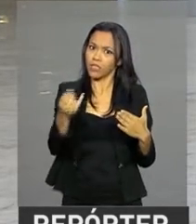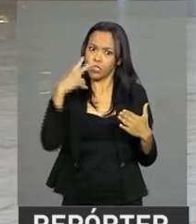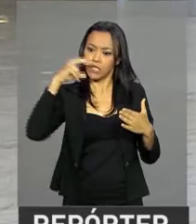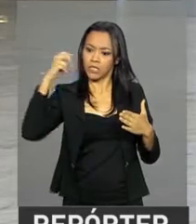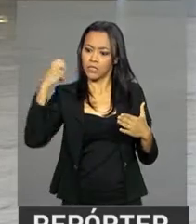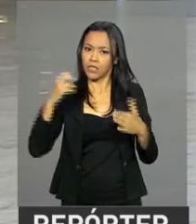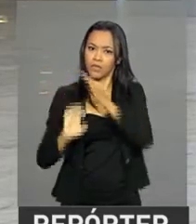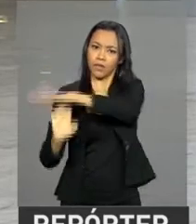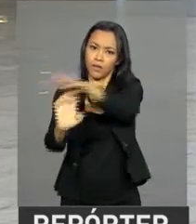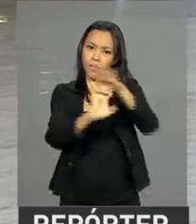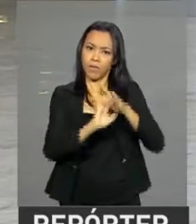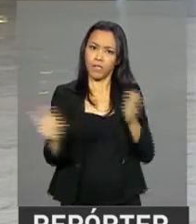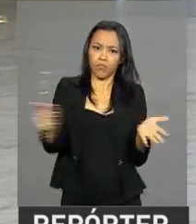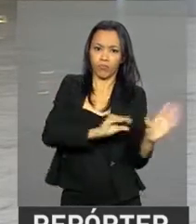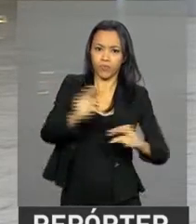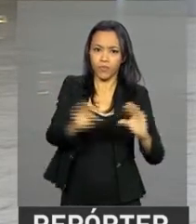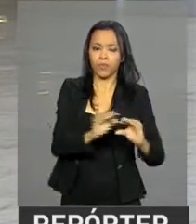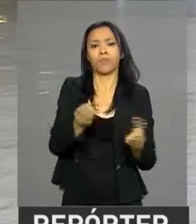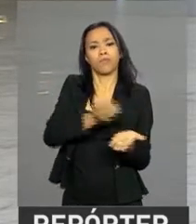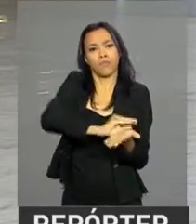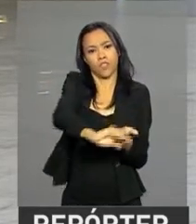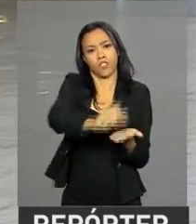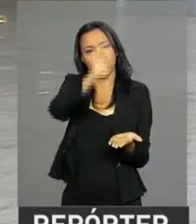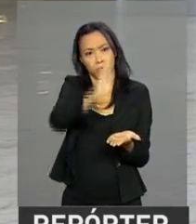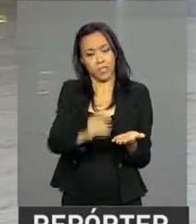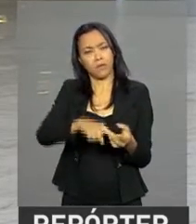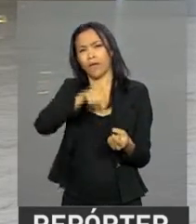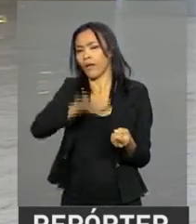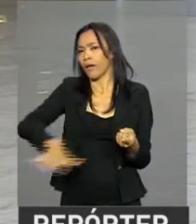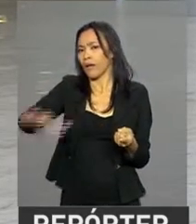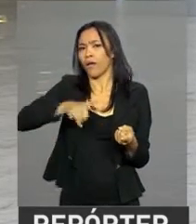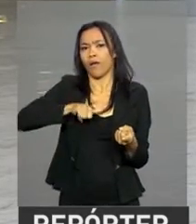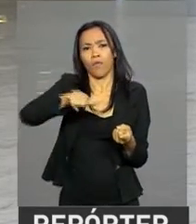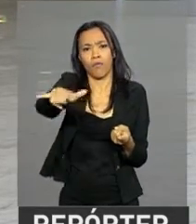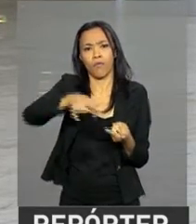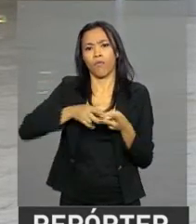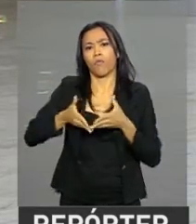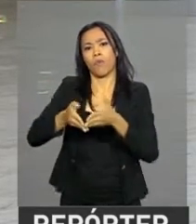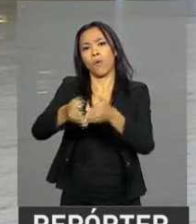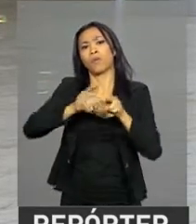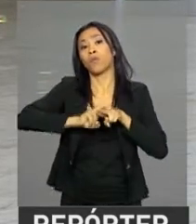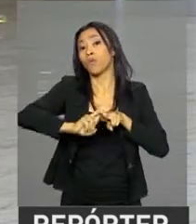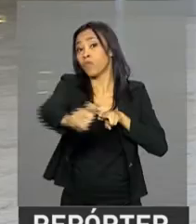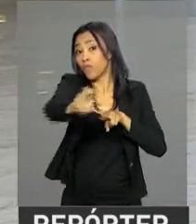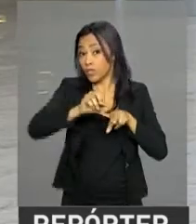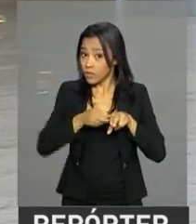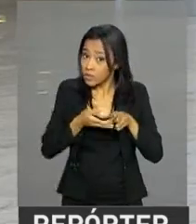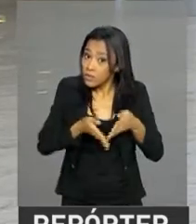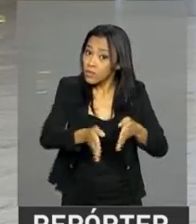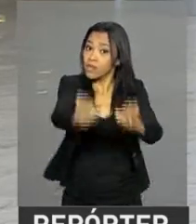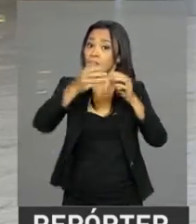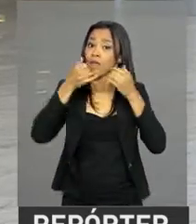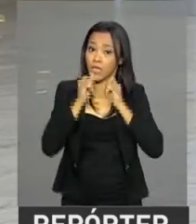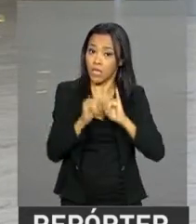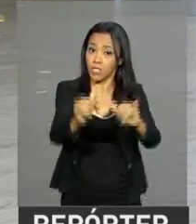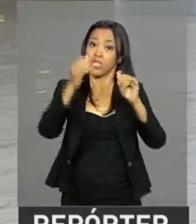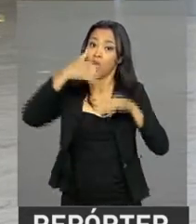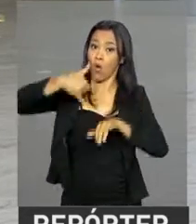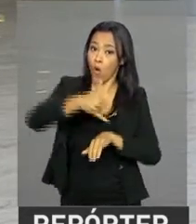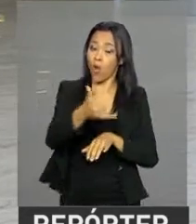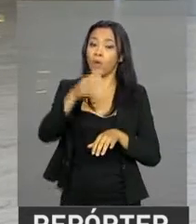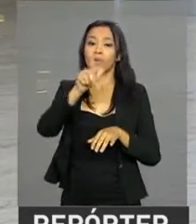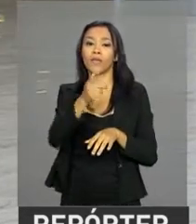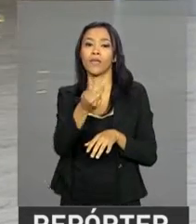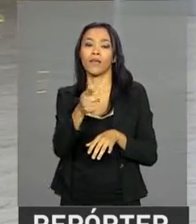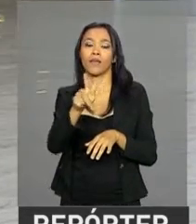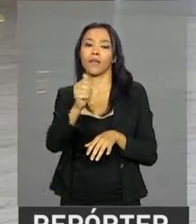em 34 projetos iniciais nas áreas de portos, aeroportos, rodovias, ferrovias, energia, óleo e